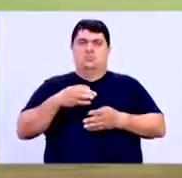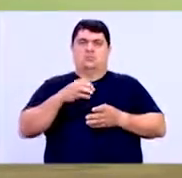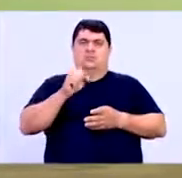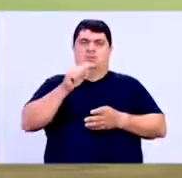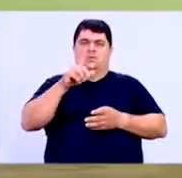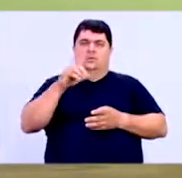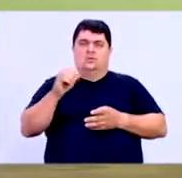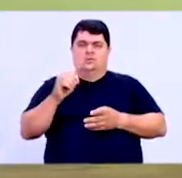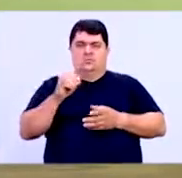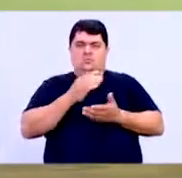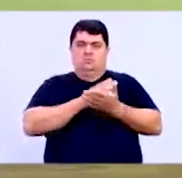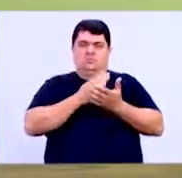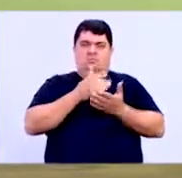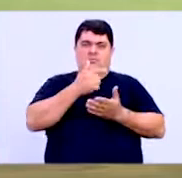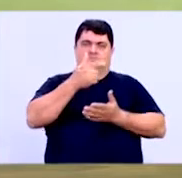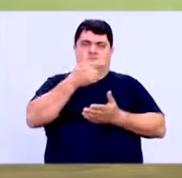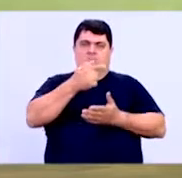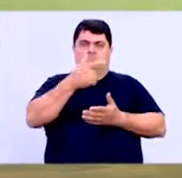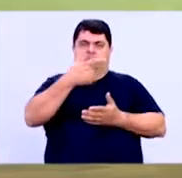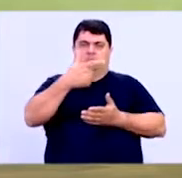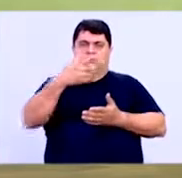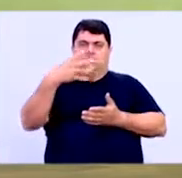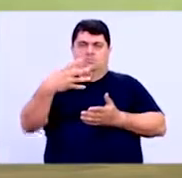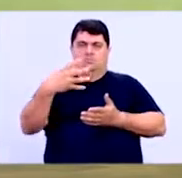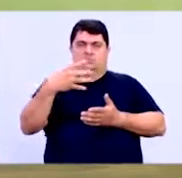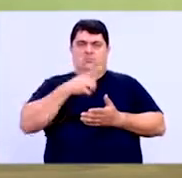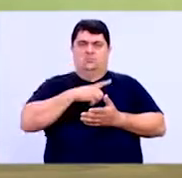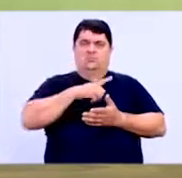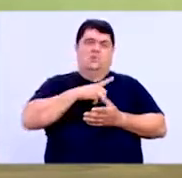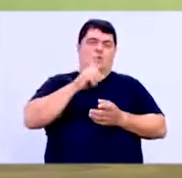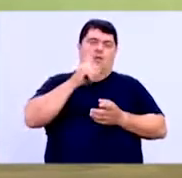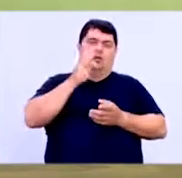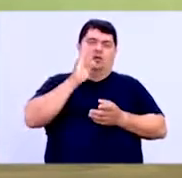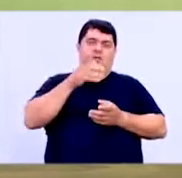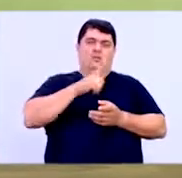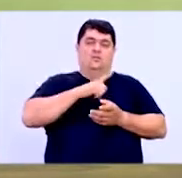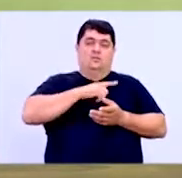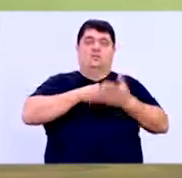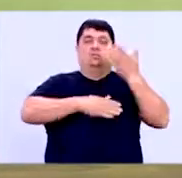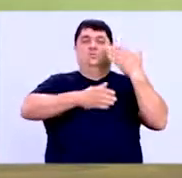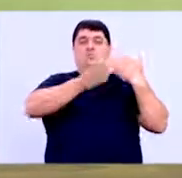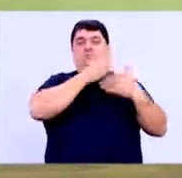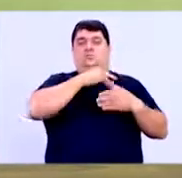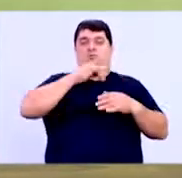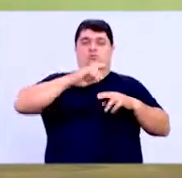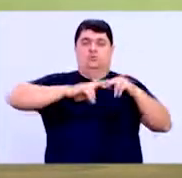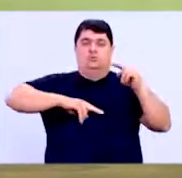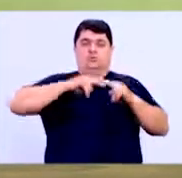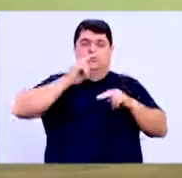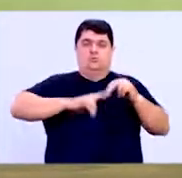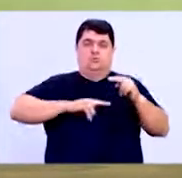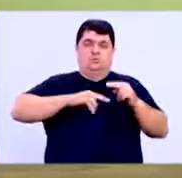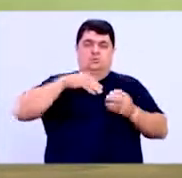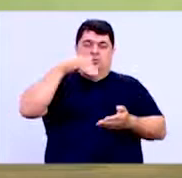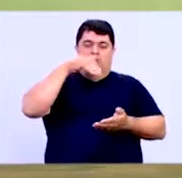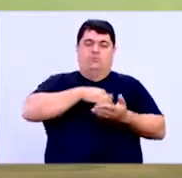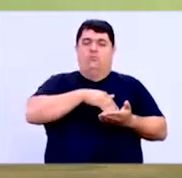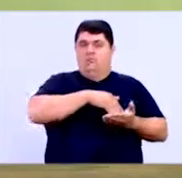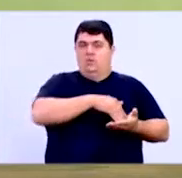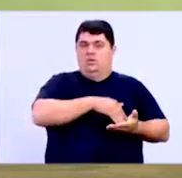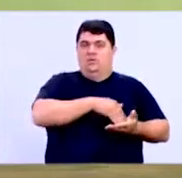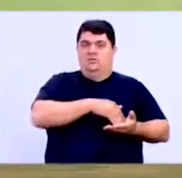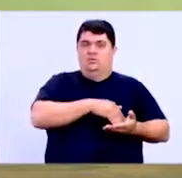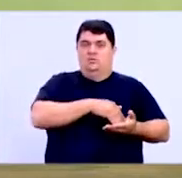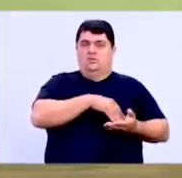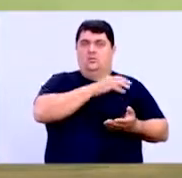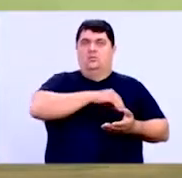de R$724,50 é porque é um corte temporal, essa empresa existia em junho, seria o saldo final dela em junho, e